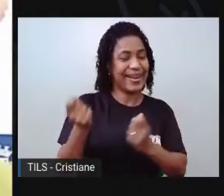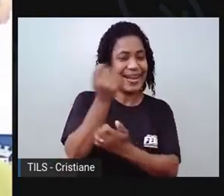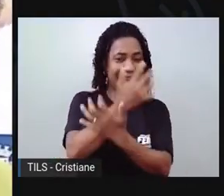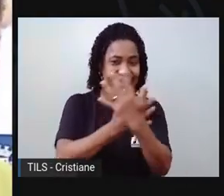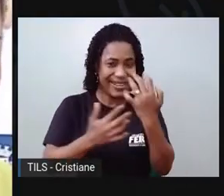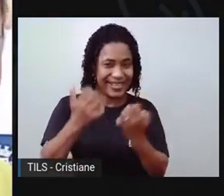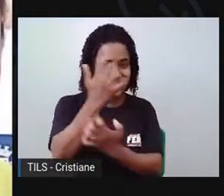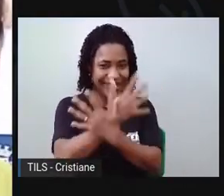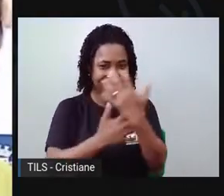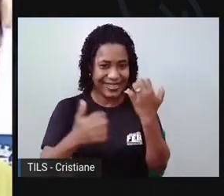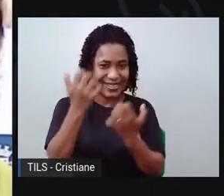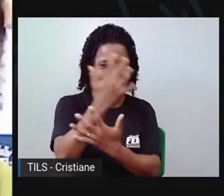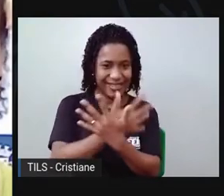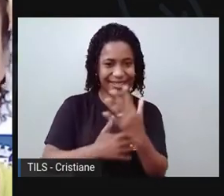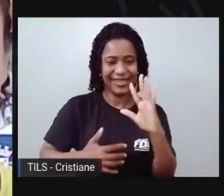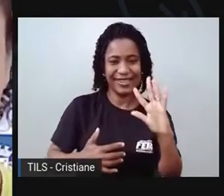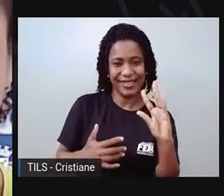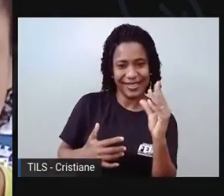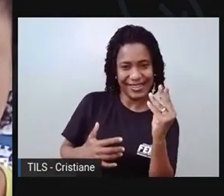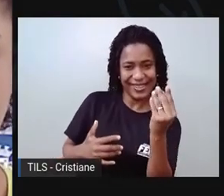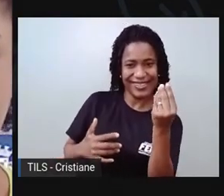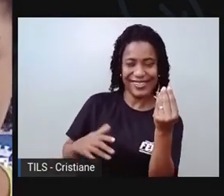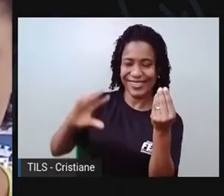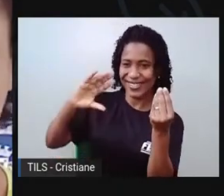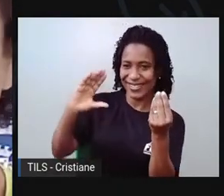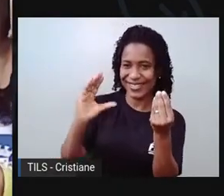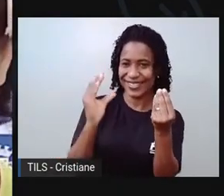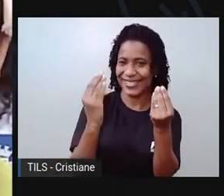E depois, se preparem.